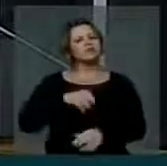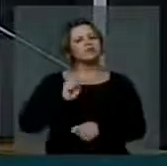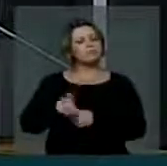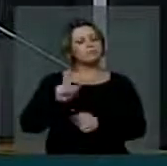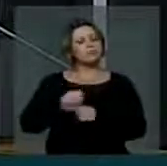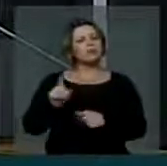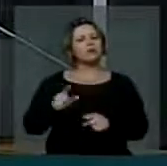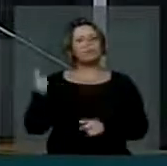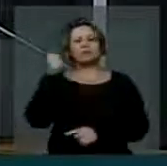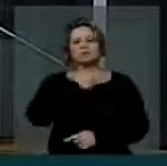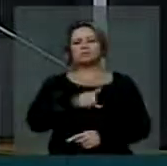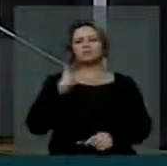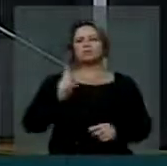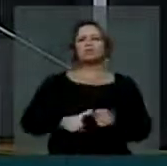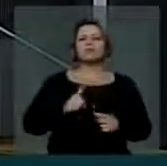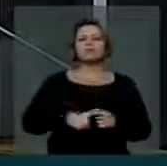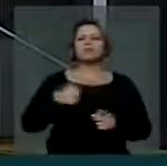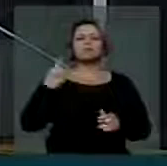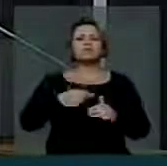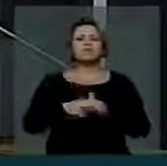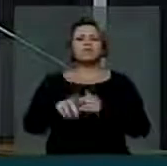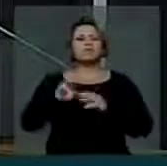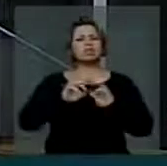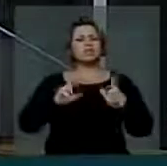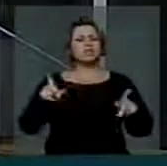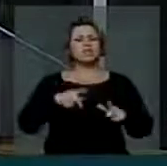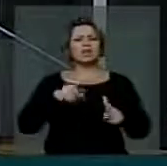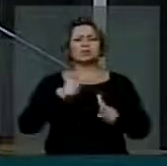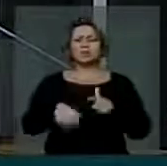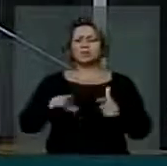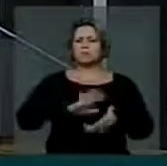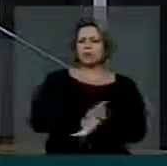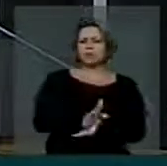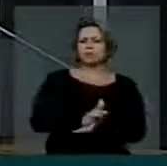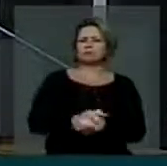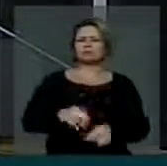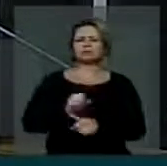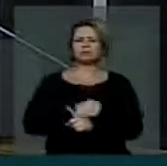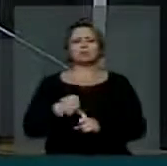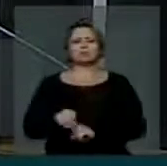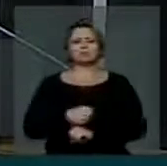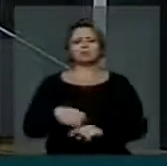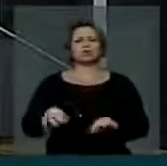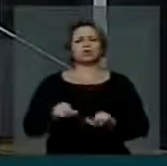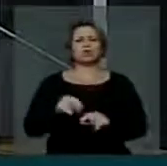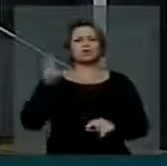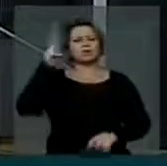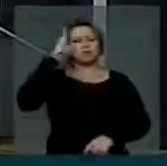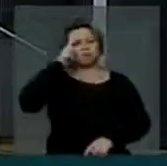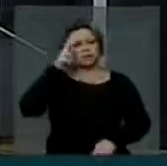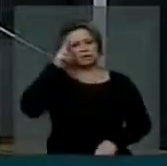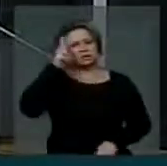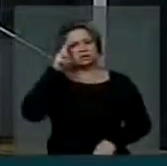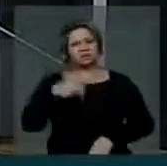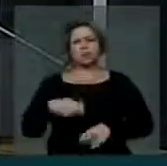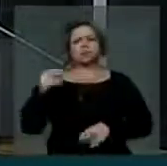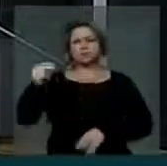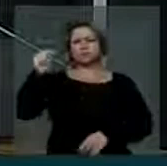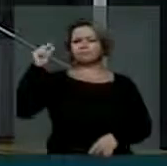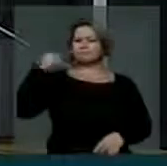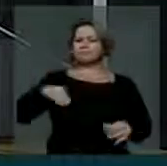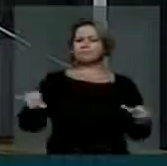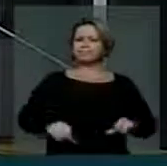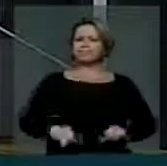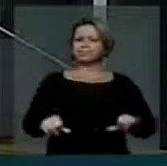num país marcado por profundas mazelas sociais e desigualdades históricas, crônicas,